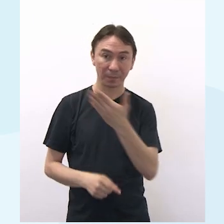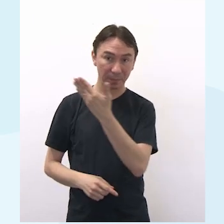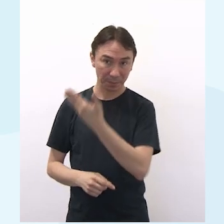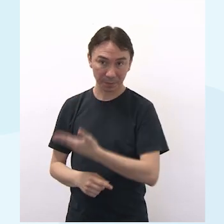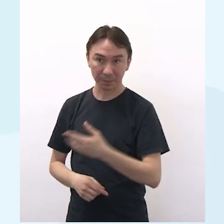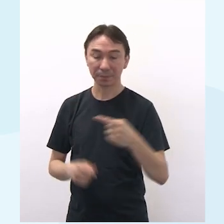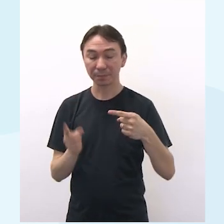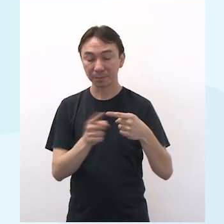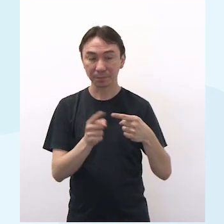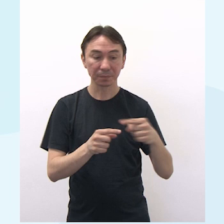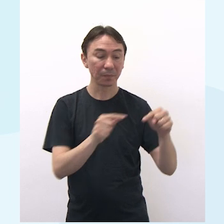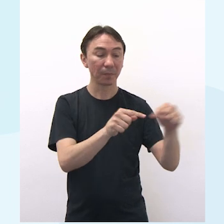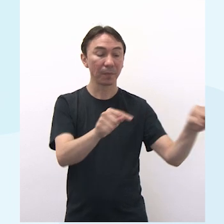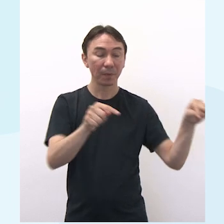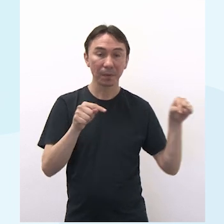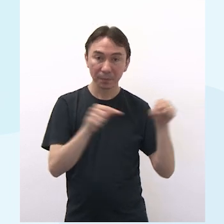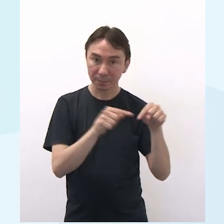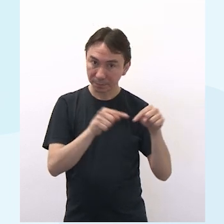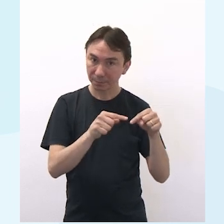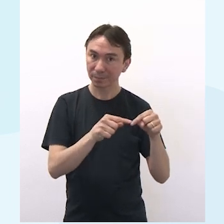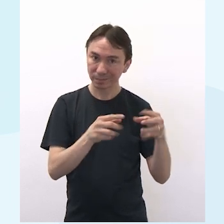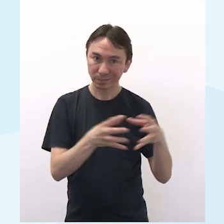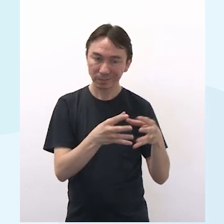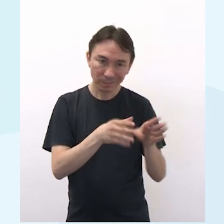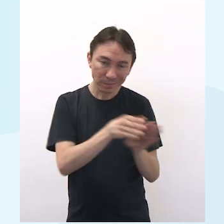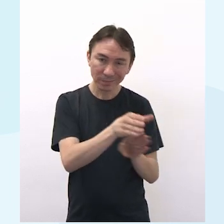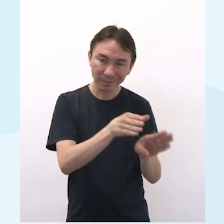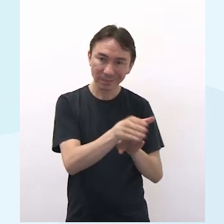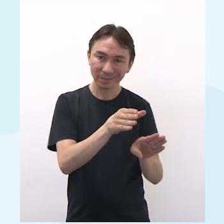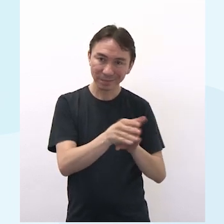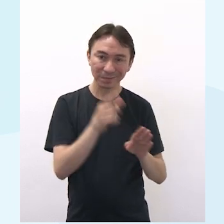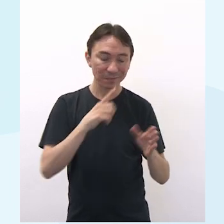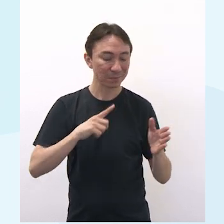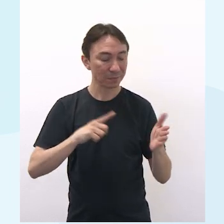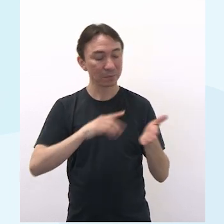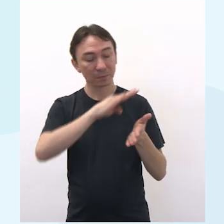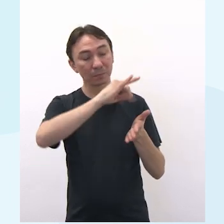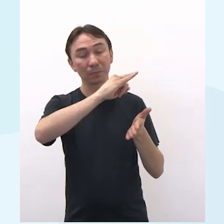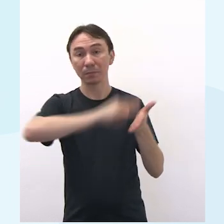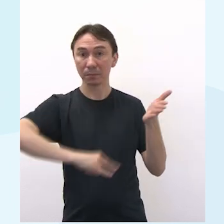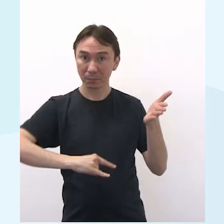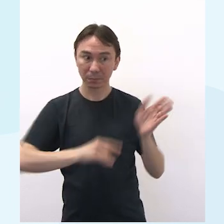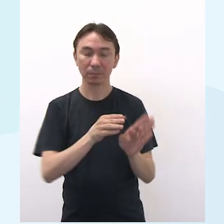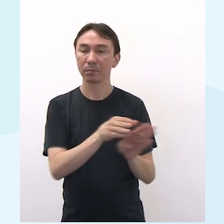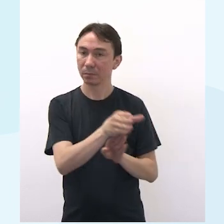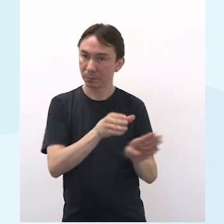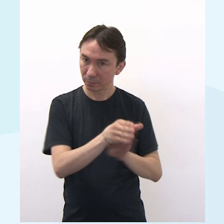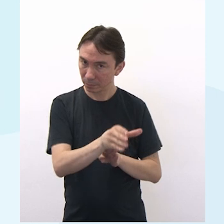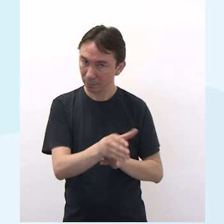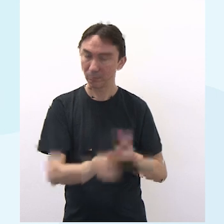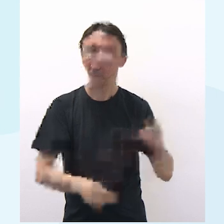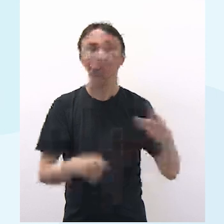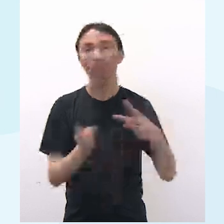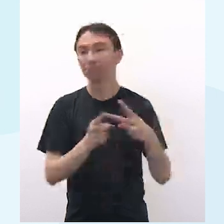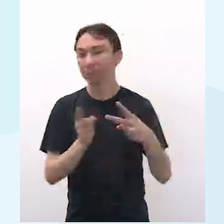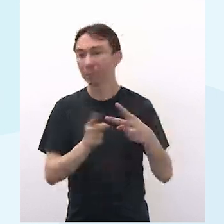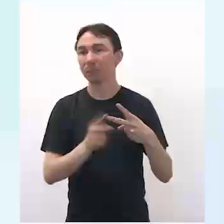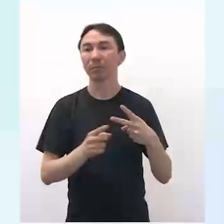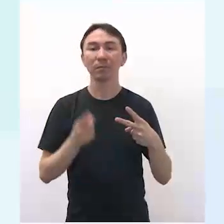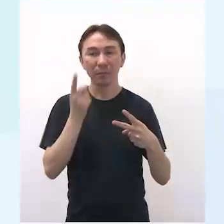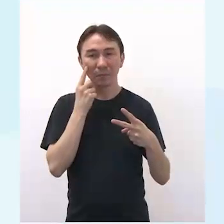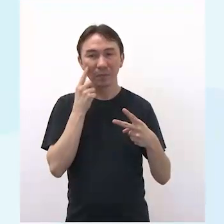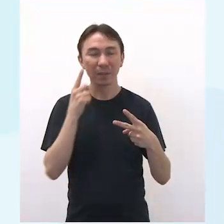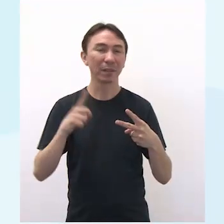acordo com o documento orientador, reconhecer a integração das esferas cognitiva